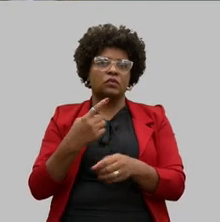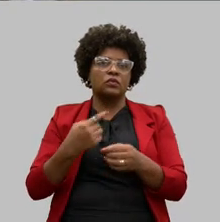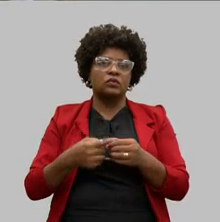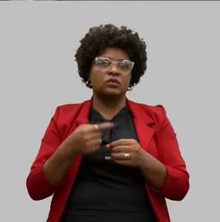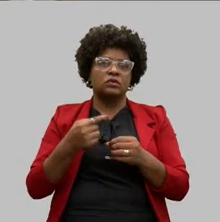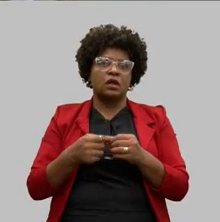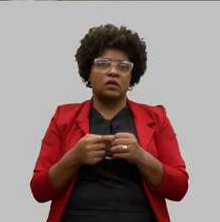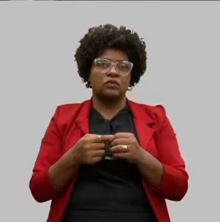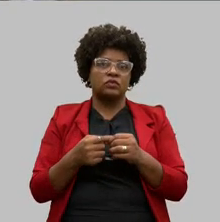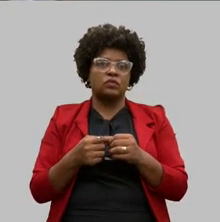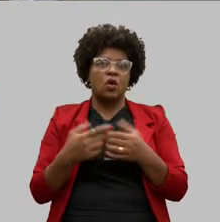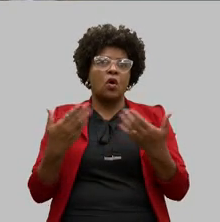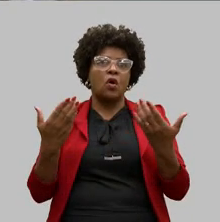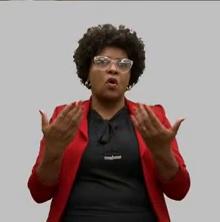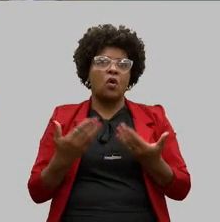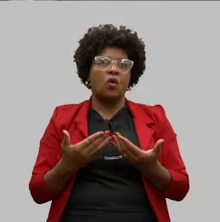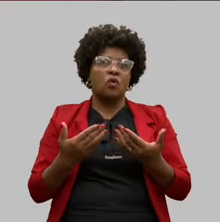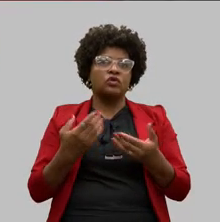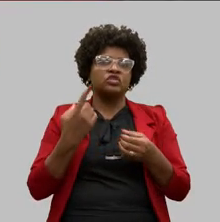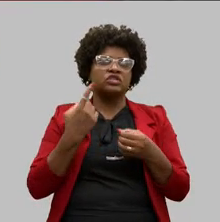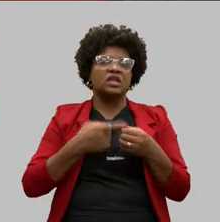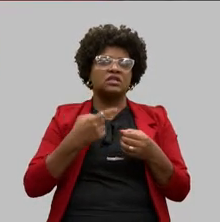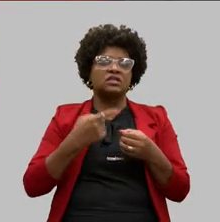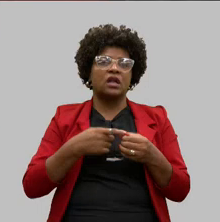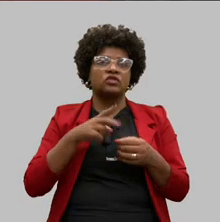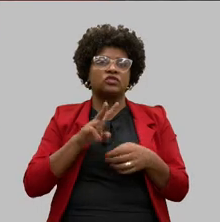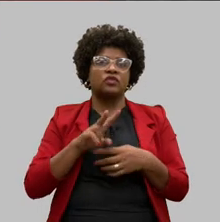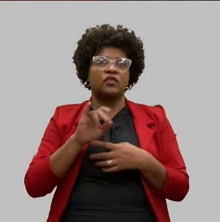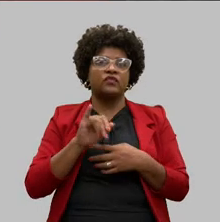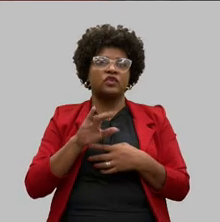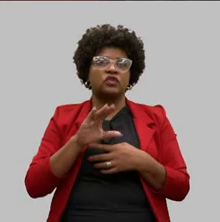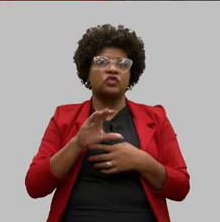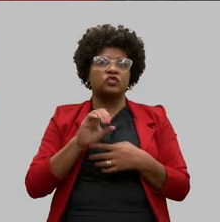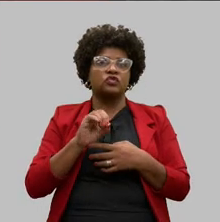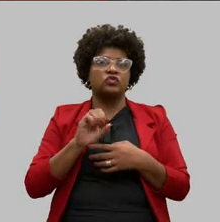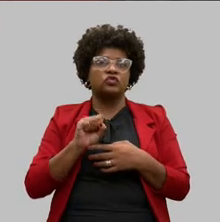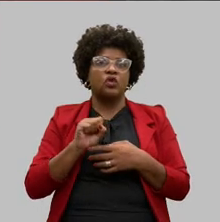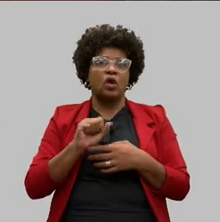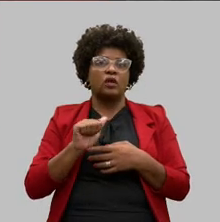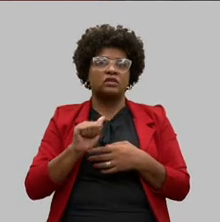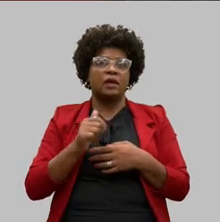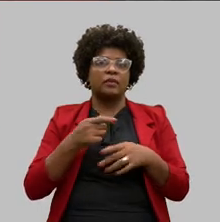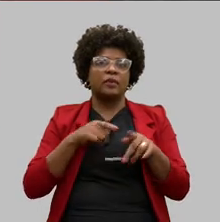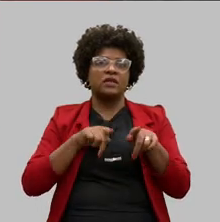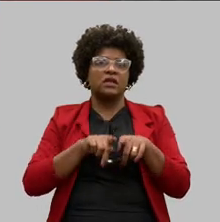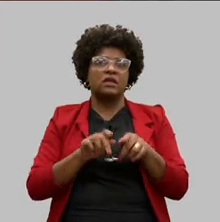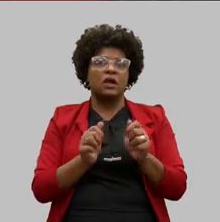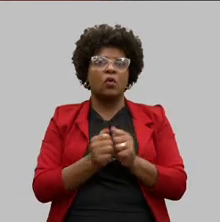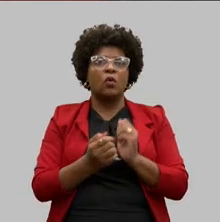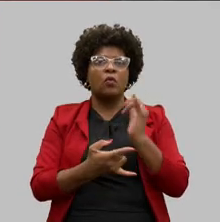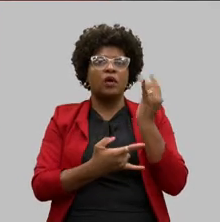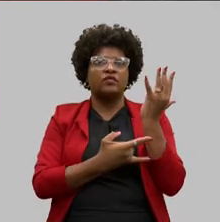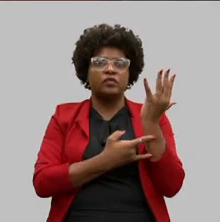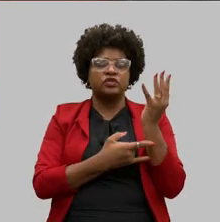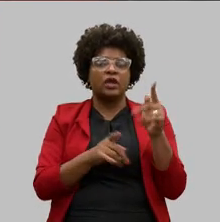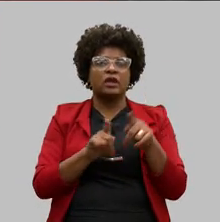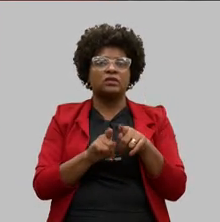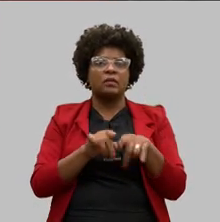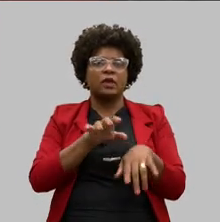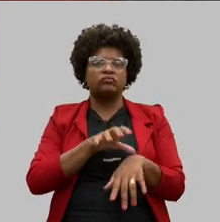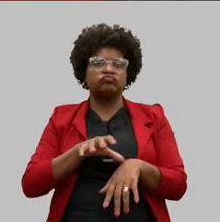Viçosa hoje e amanhã em Viçosa com a parceria da Universidade Federal e com a Regional de todos os municípios ali de